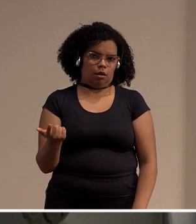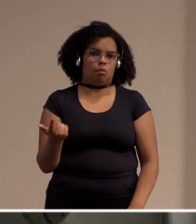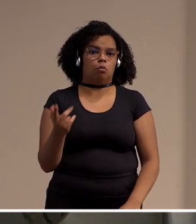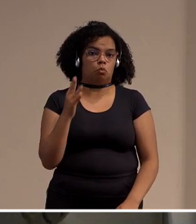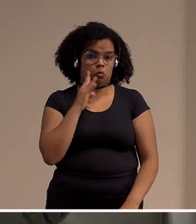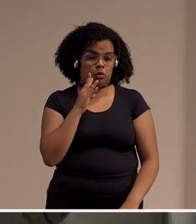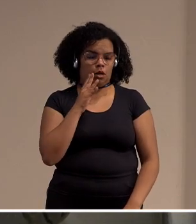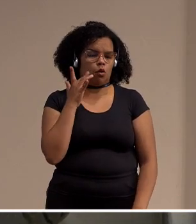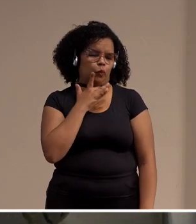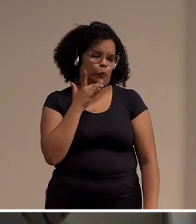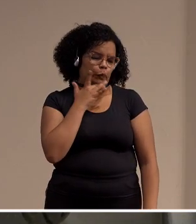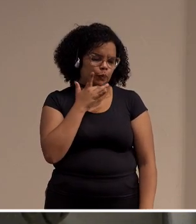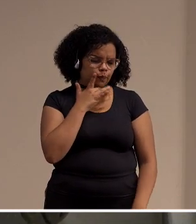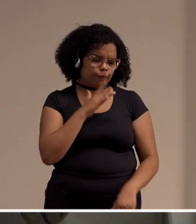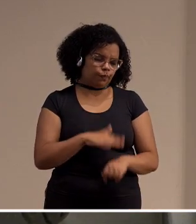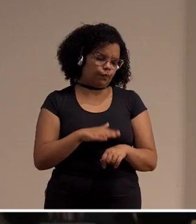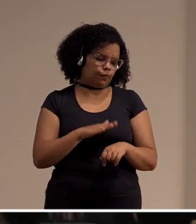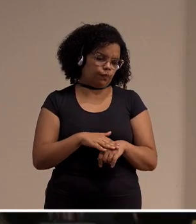legal, gostoso fazer isso. Agora,